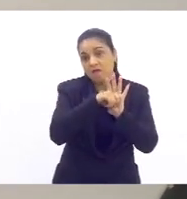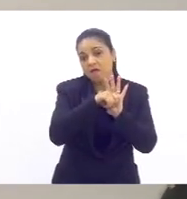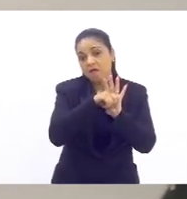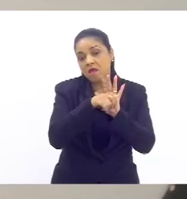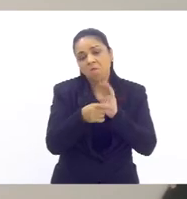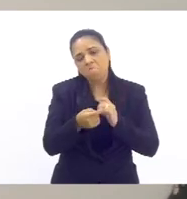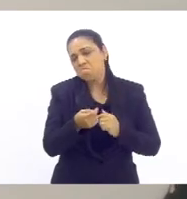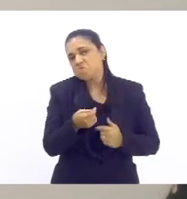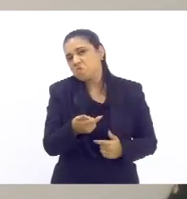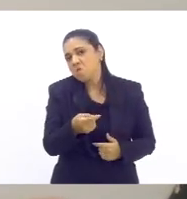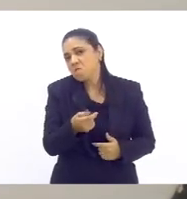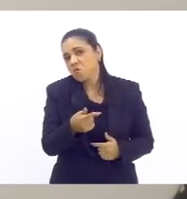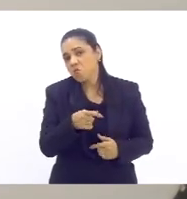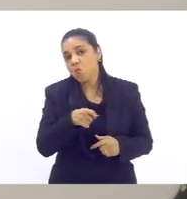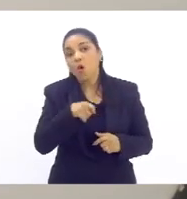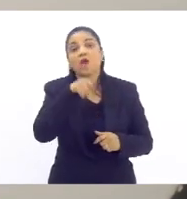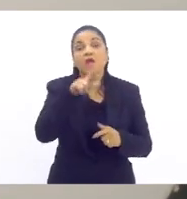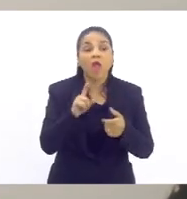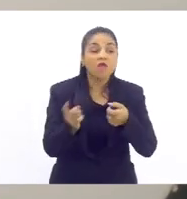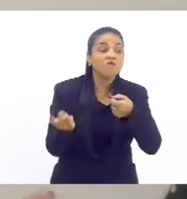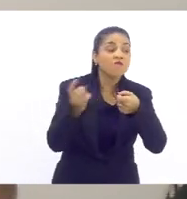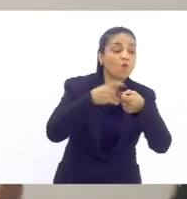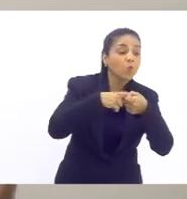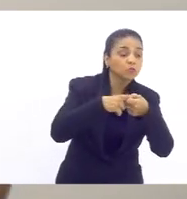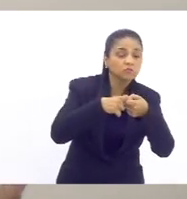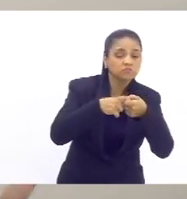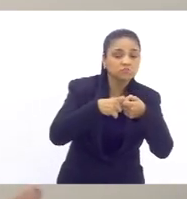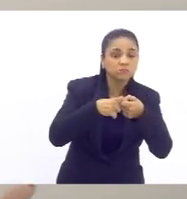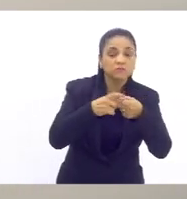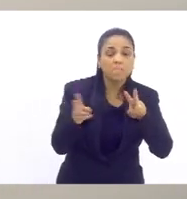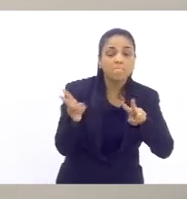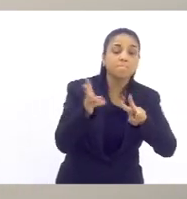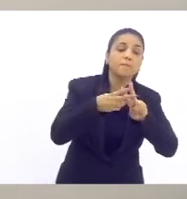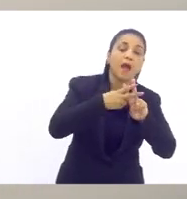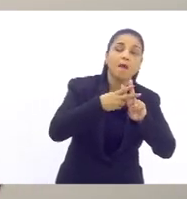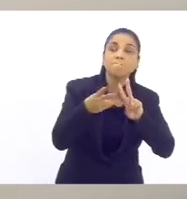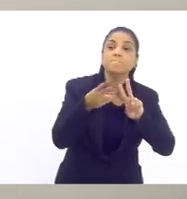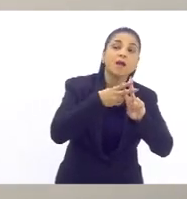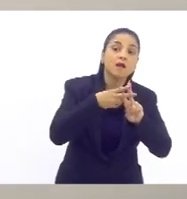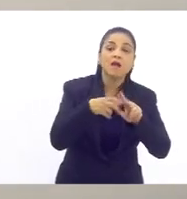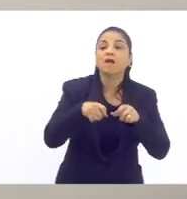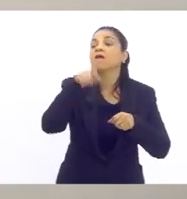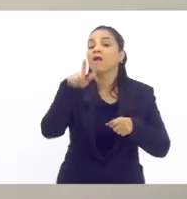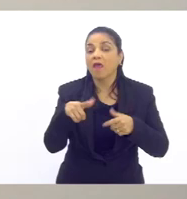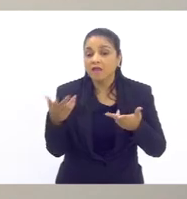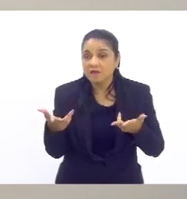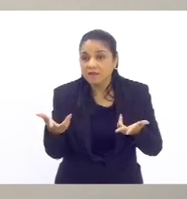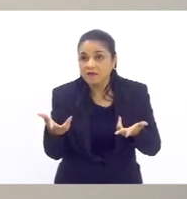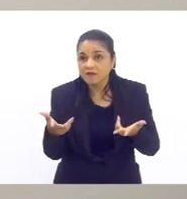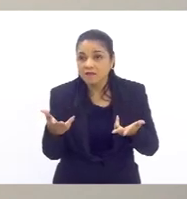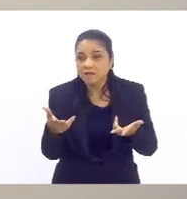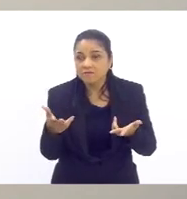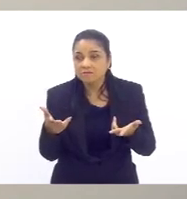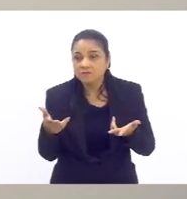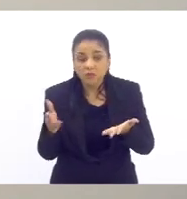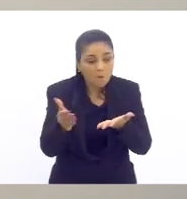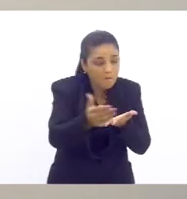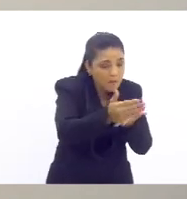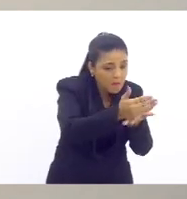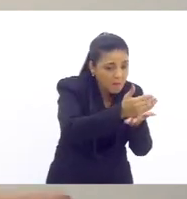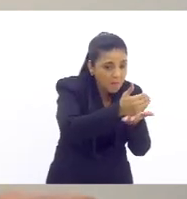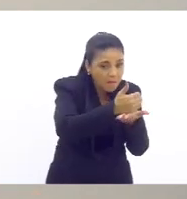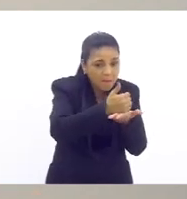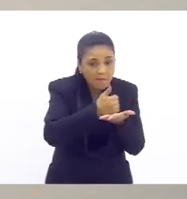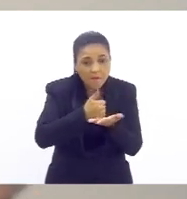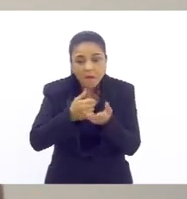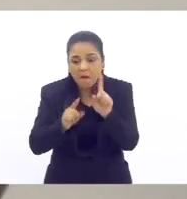monitora isso quem é que tá voltando né quem é que está voltando e esse índice ele não é um índice que possa é